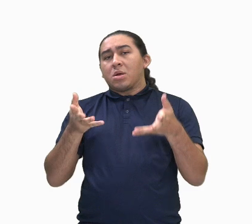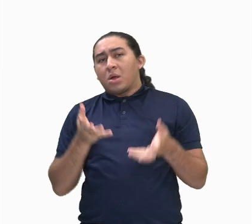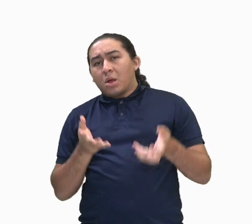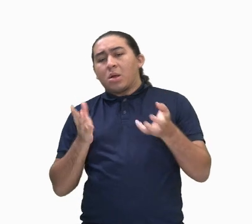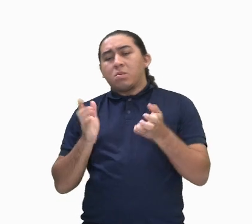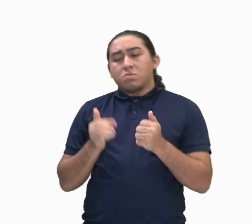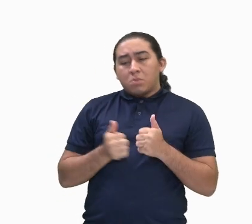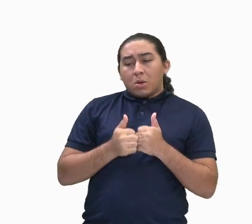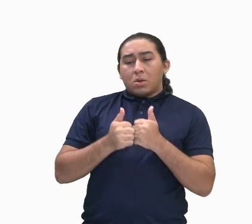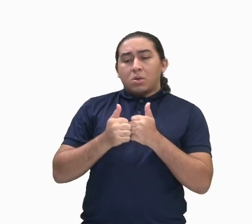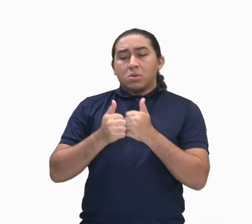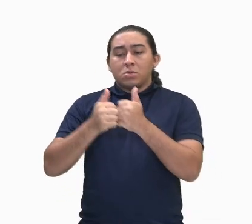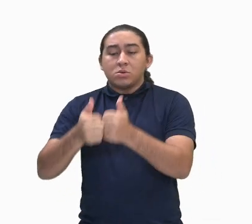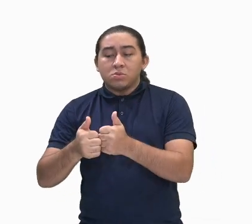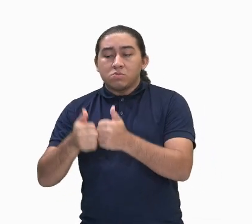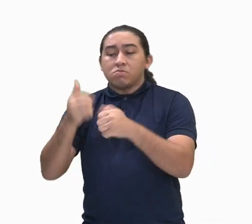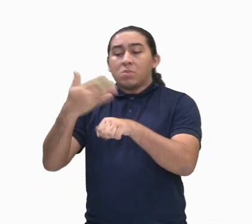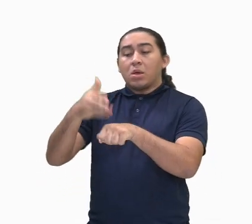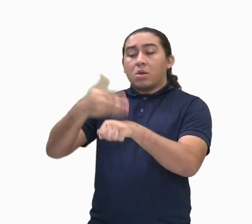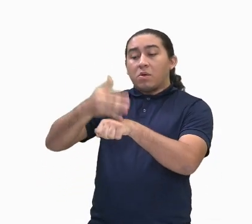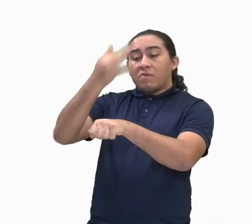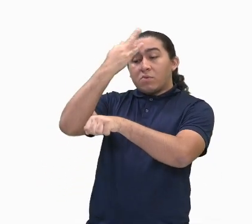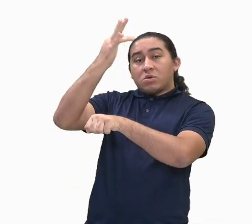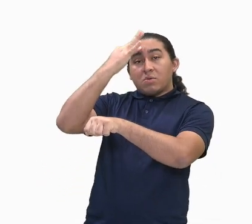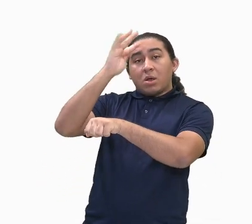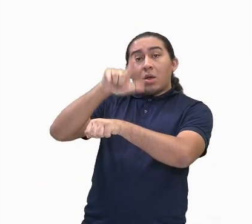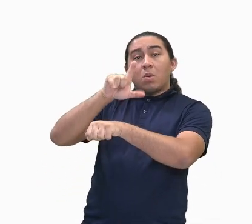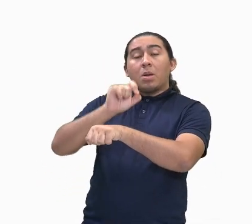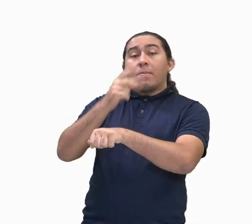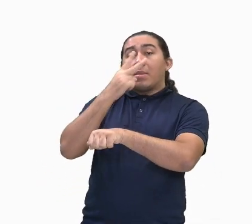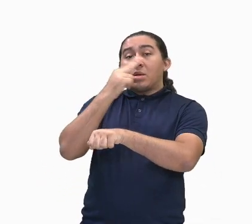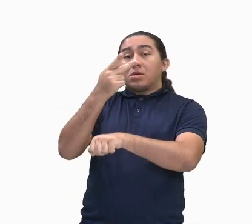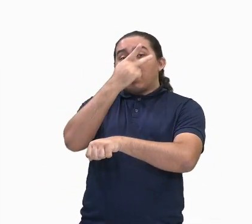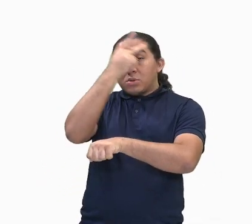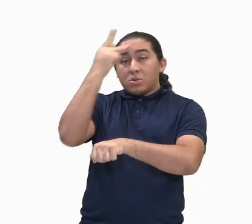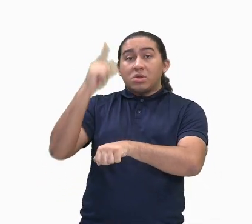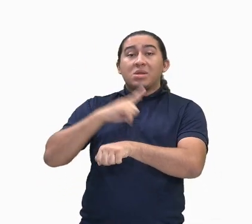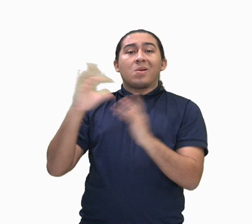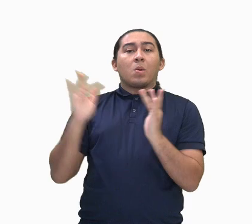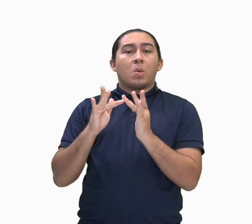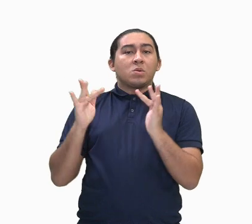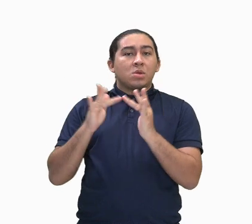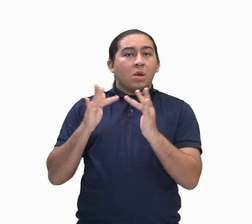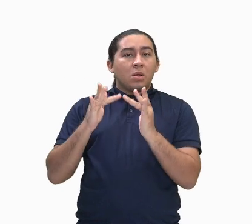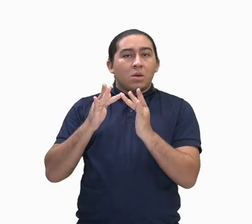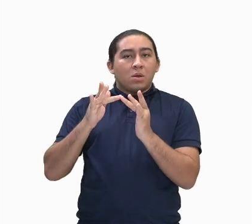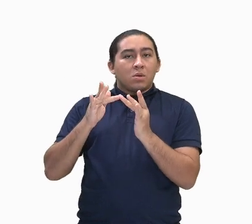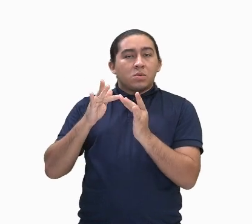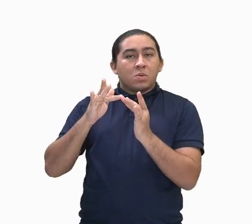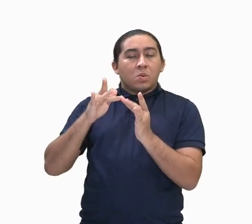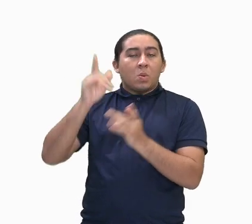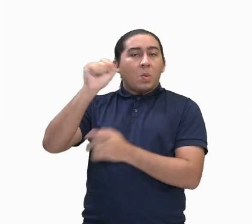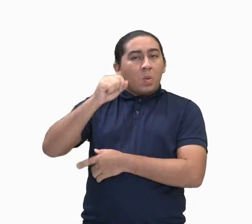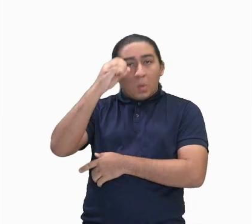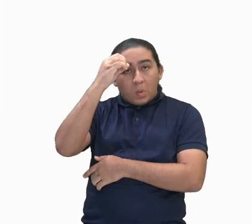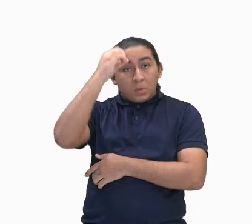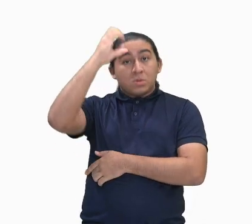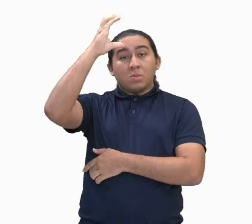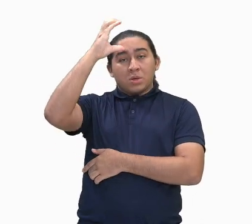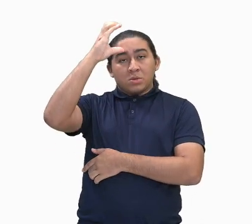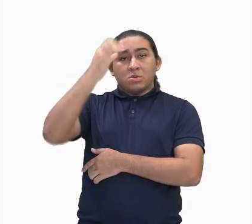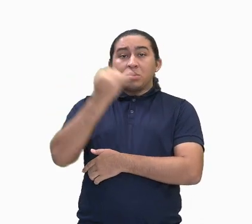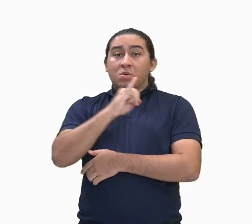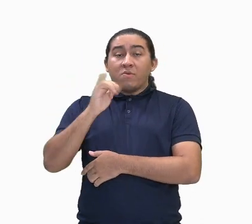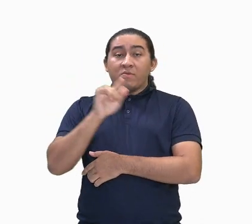faz filosofia, é o chamado amigo da sabedoria. E o que é esse pensamento crítico? Se você não sabia, vai ficar